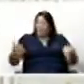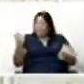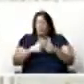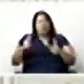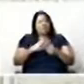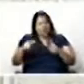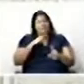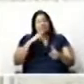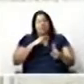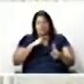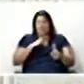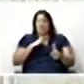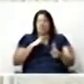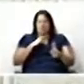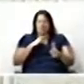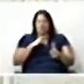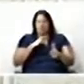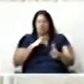têm sofrido